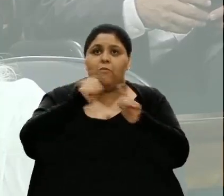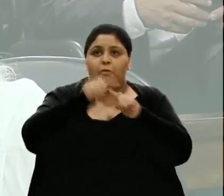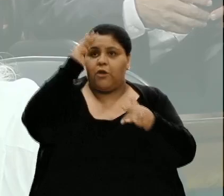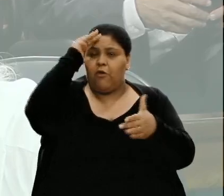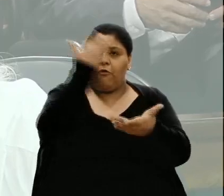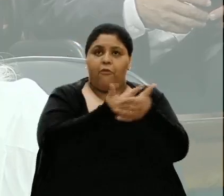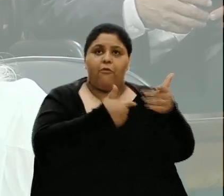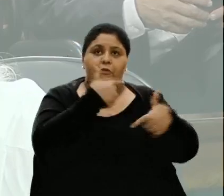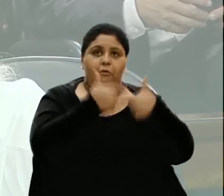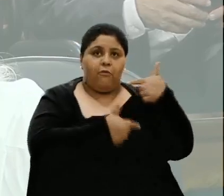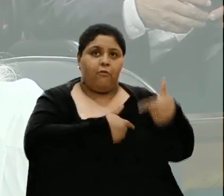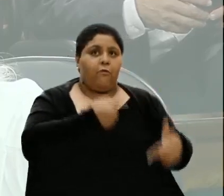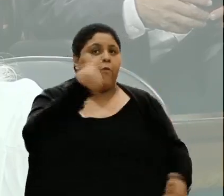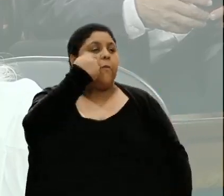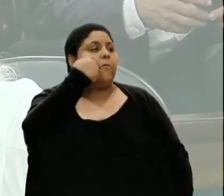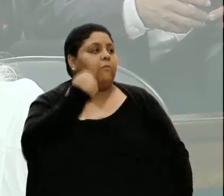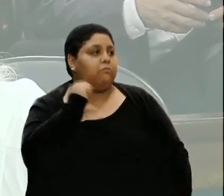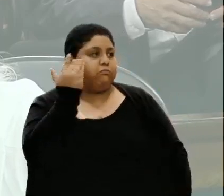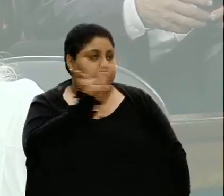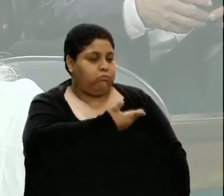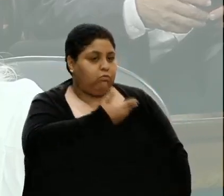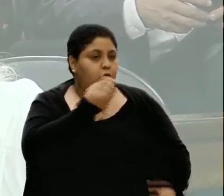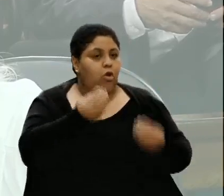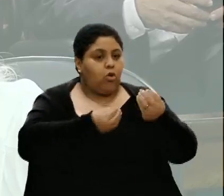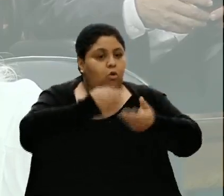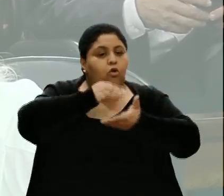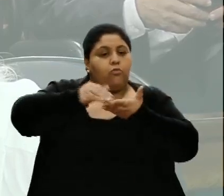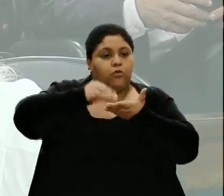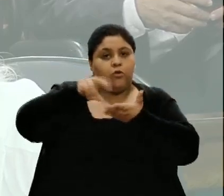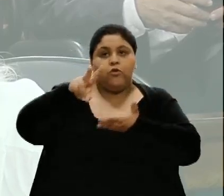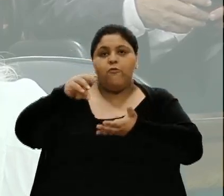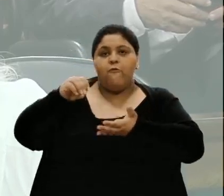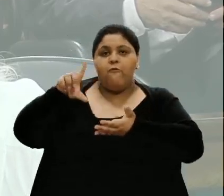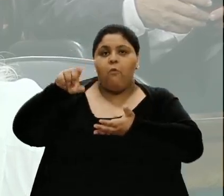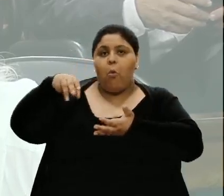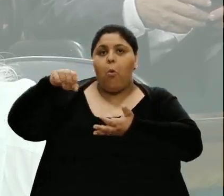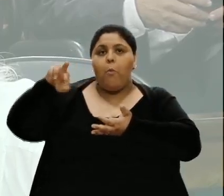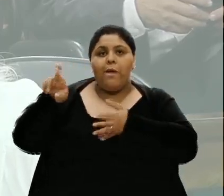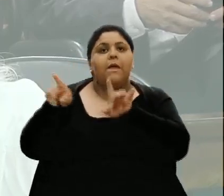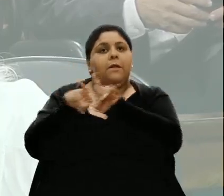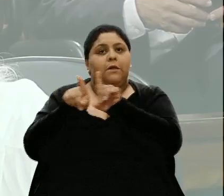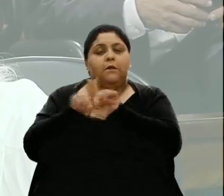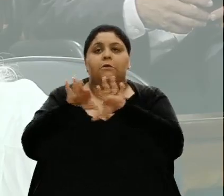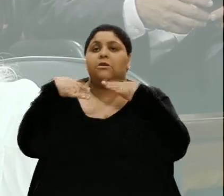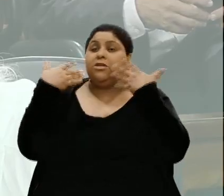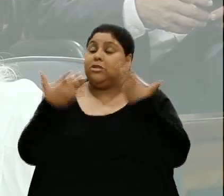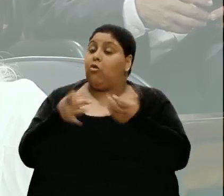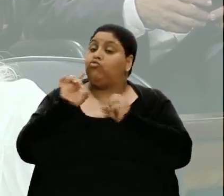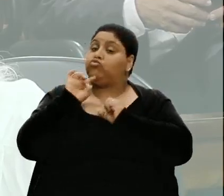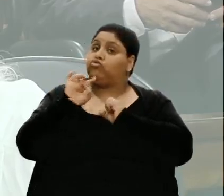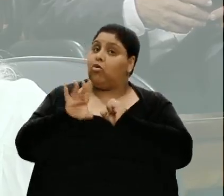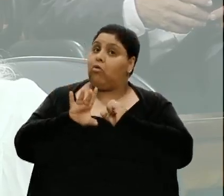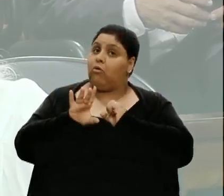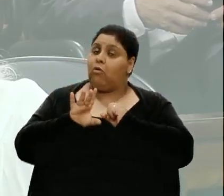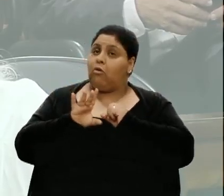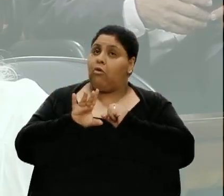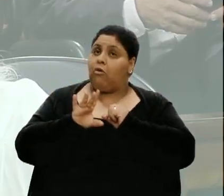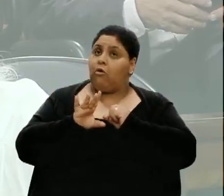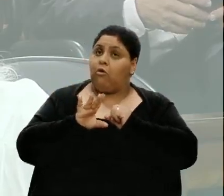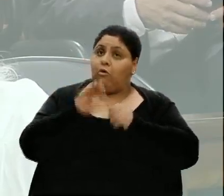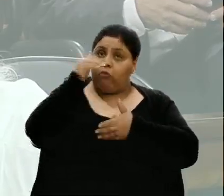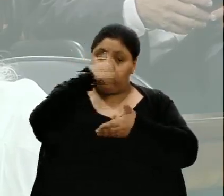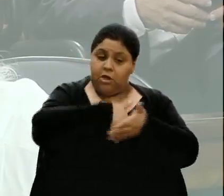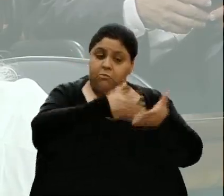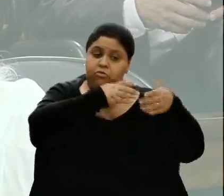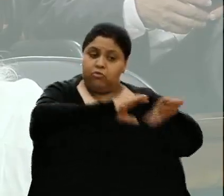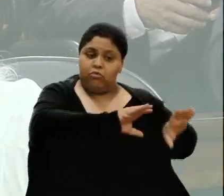do vereador Wagner Petrini enquanto secretário e do Vomir Mosquei. Tá? Então, só votamos aqui contrários. Ou